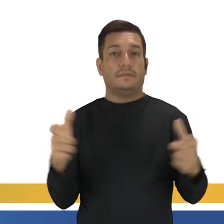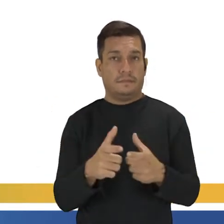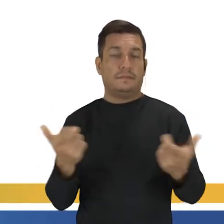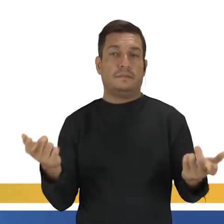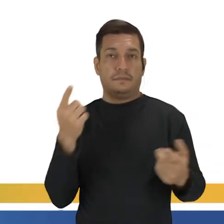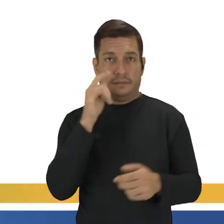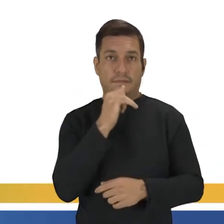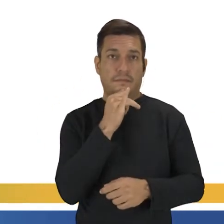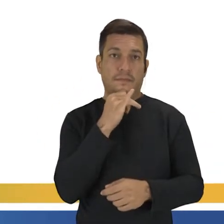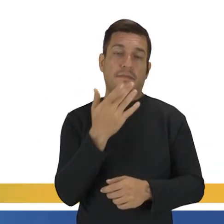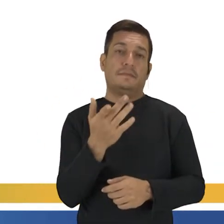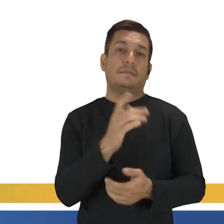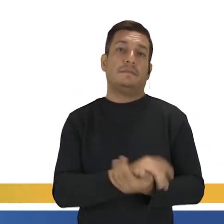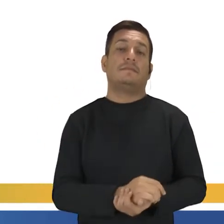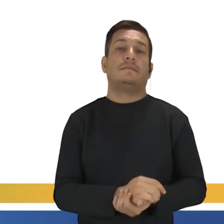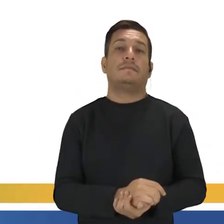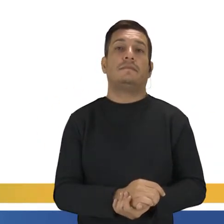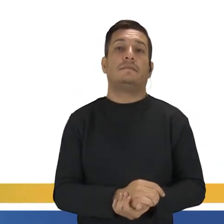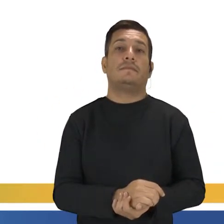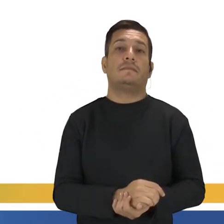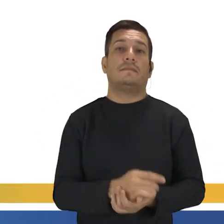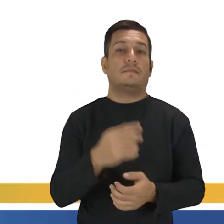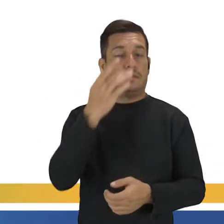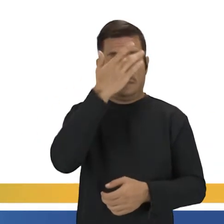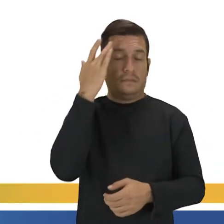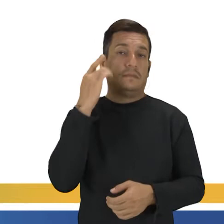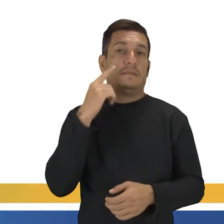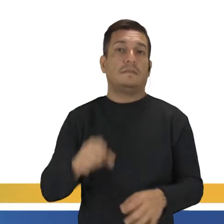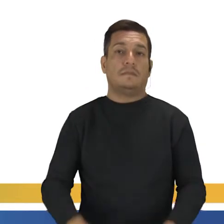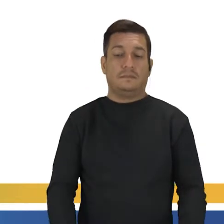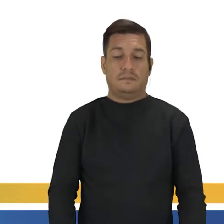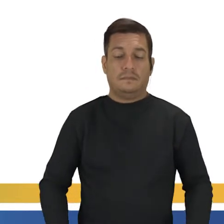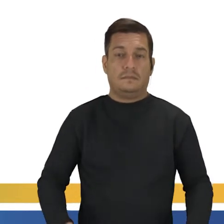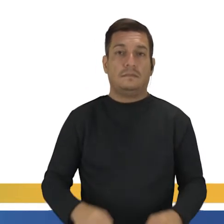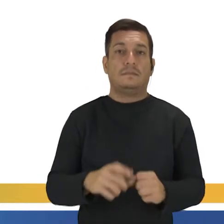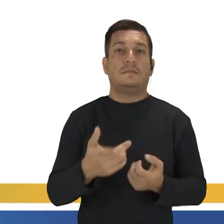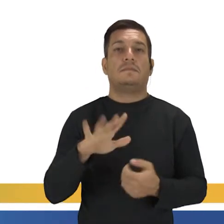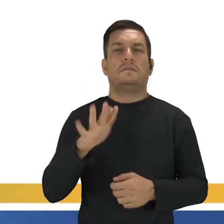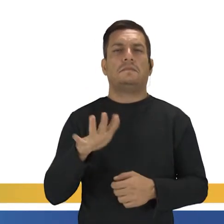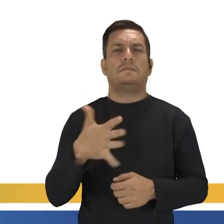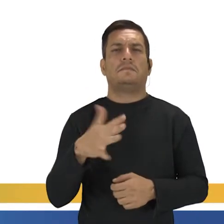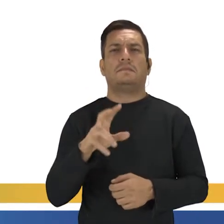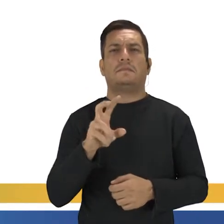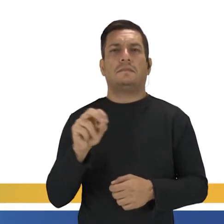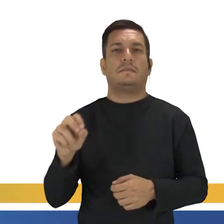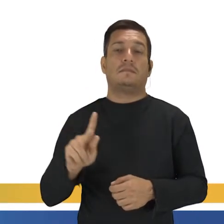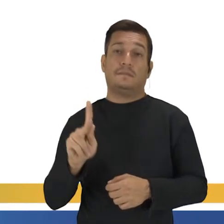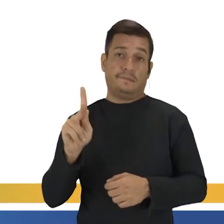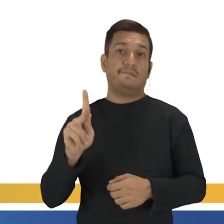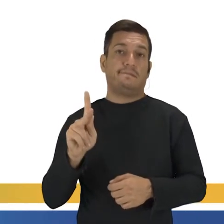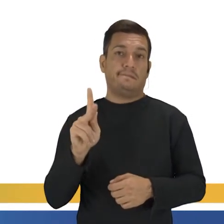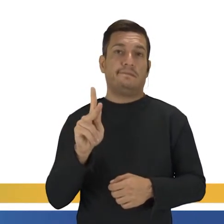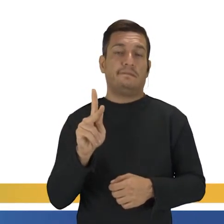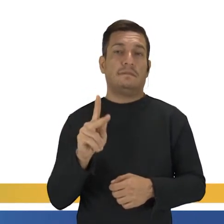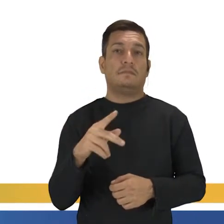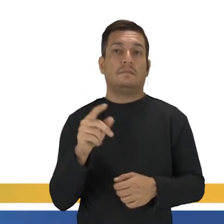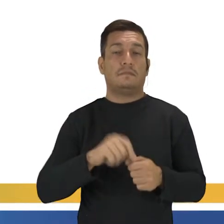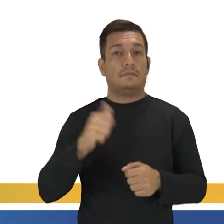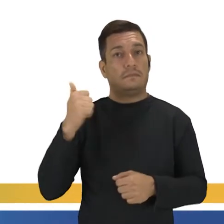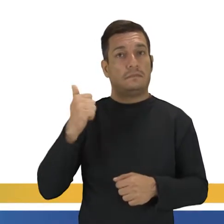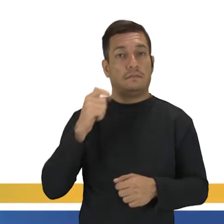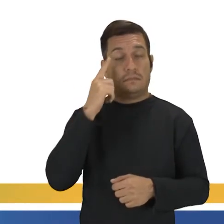esse princípio. Nós vamos seguir aquilo que está proposto por a literatura agora. Tá? Ou seja, sempre no treinamento